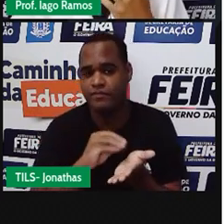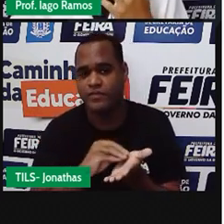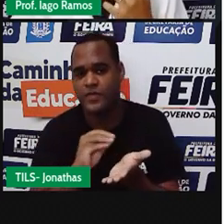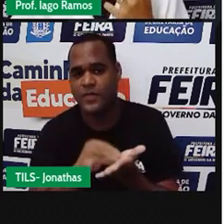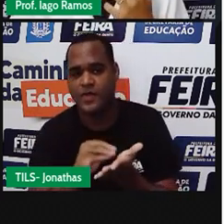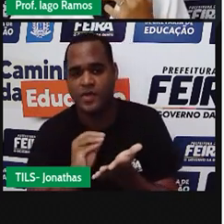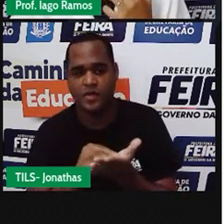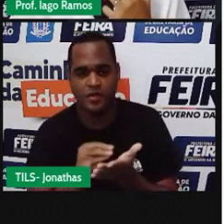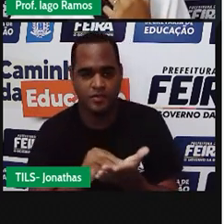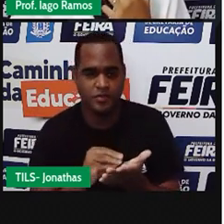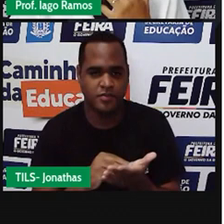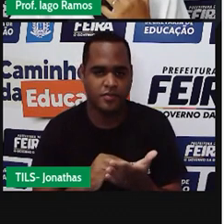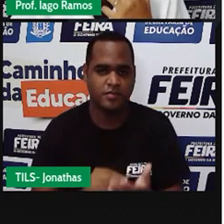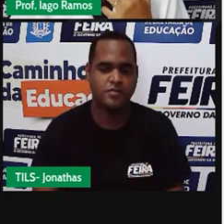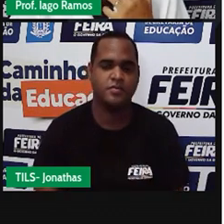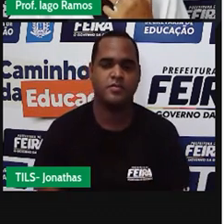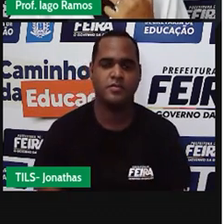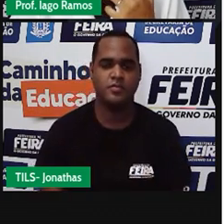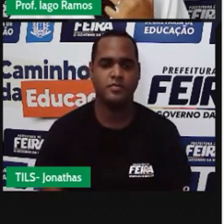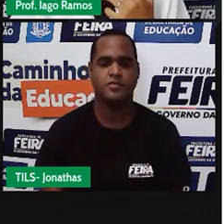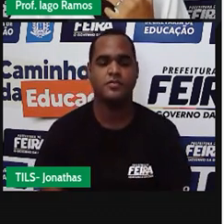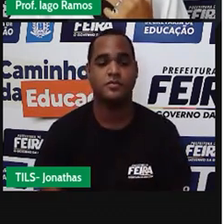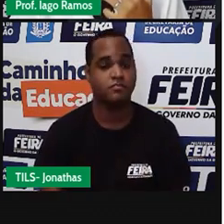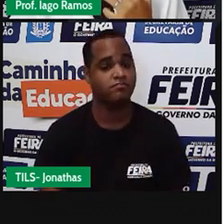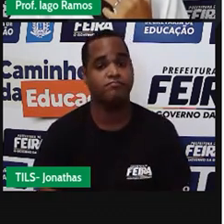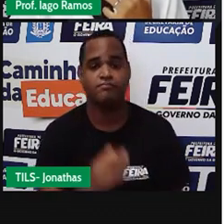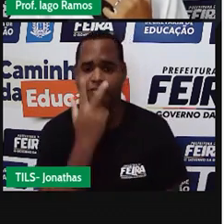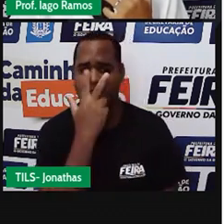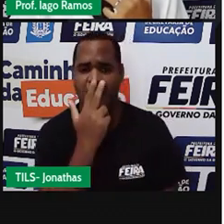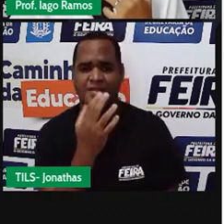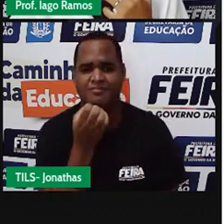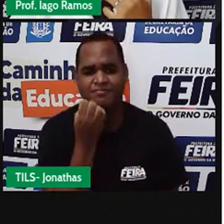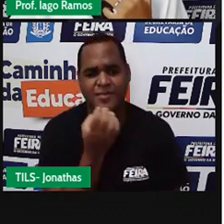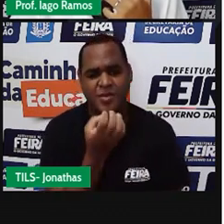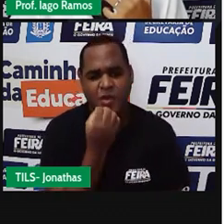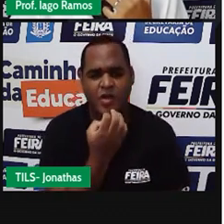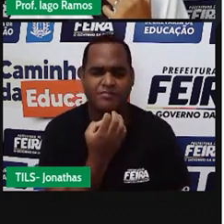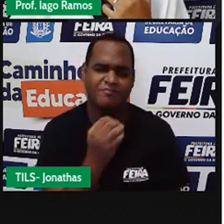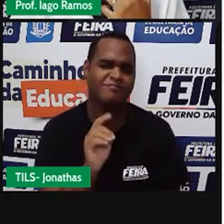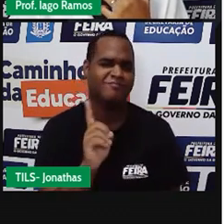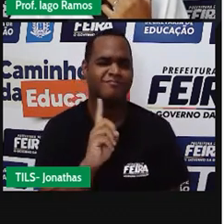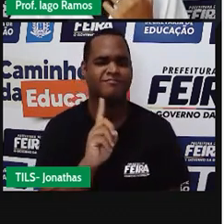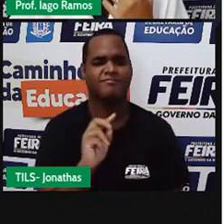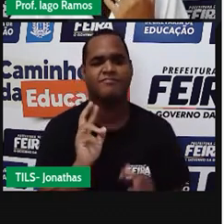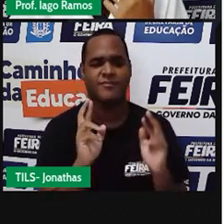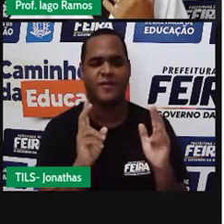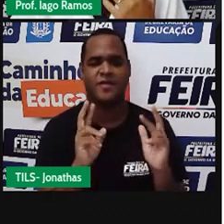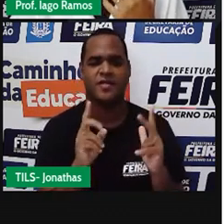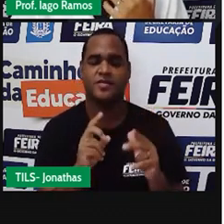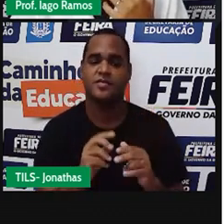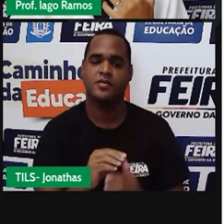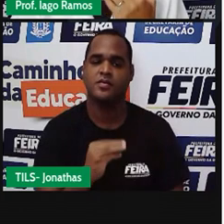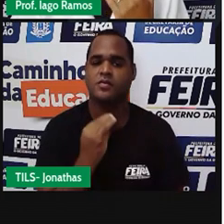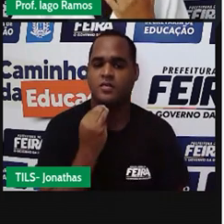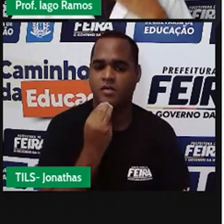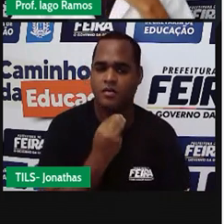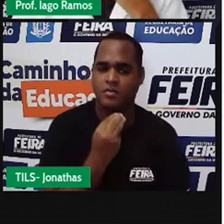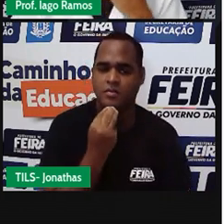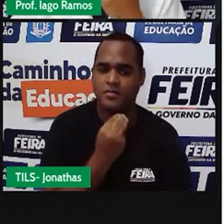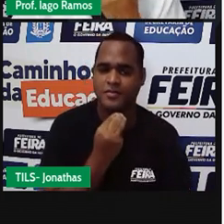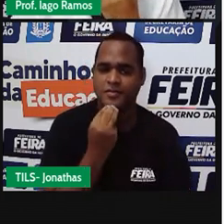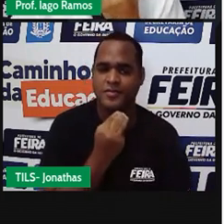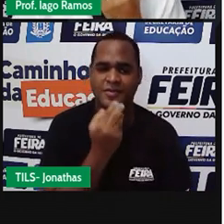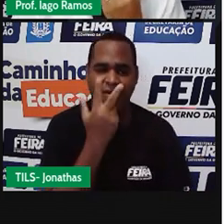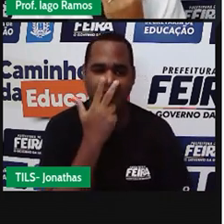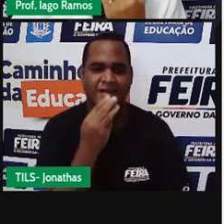espaços ali que não estão legais né com os espaços ali que eu não vou